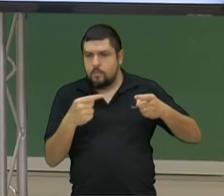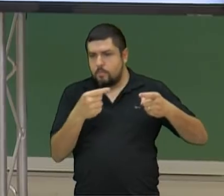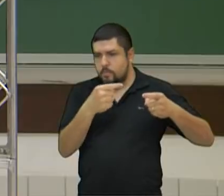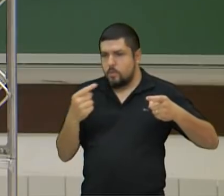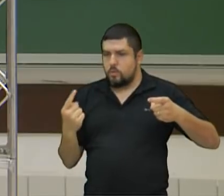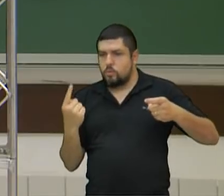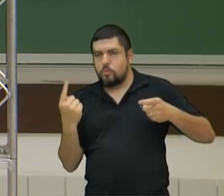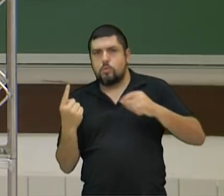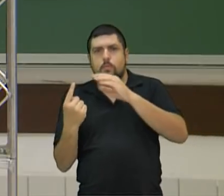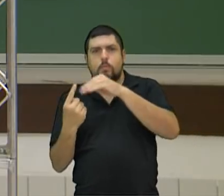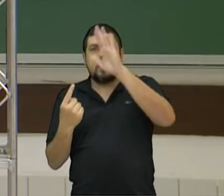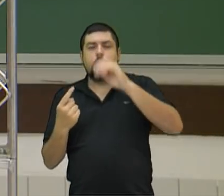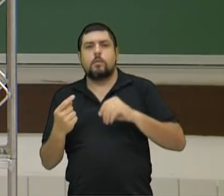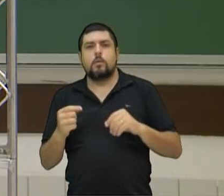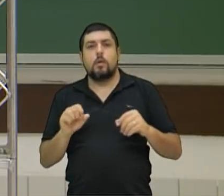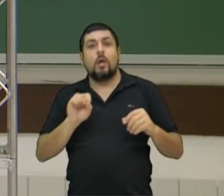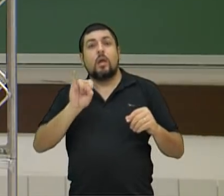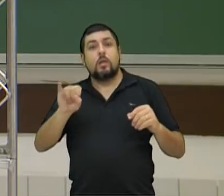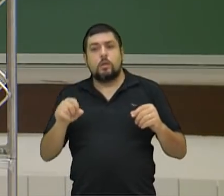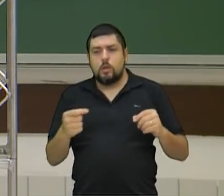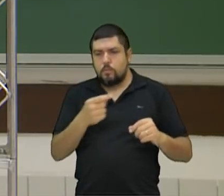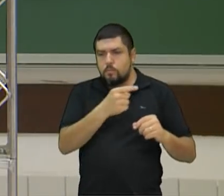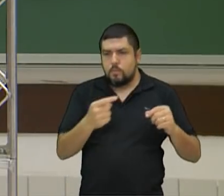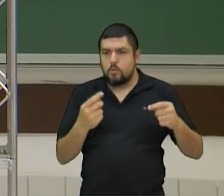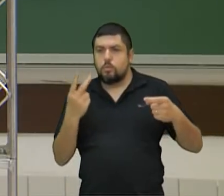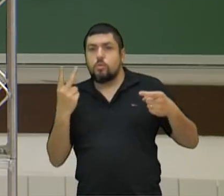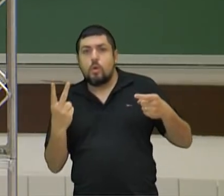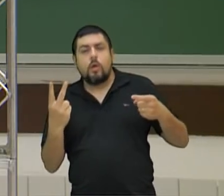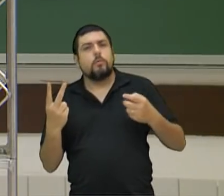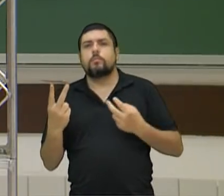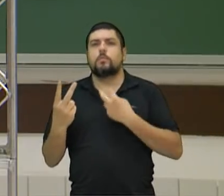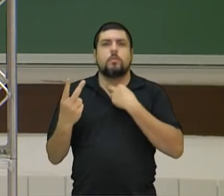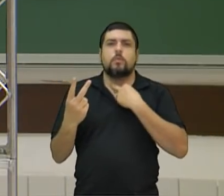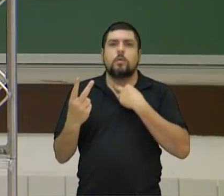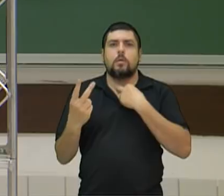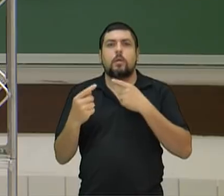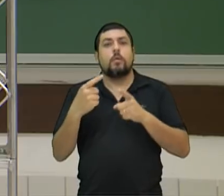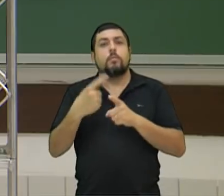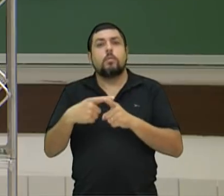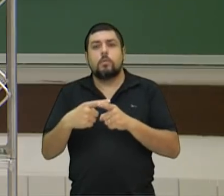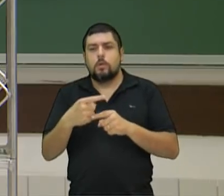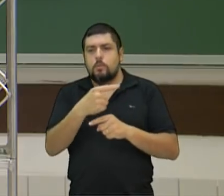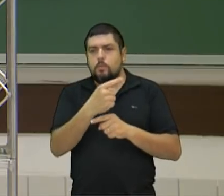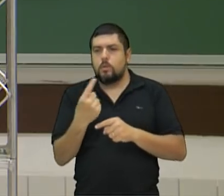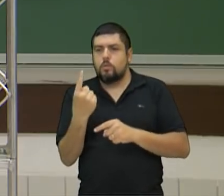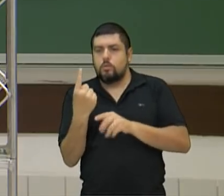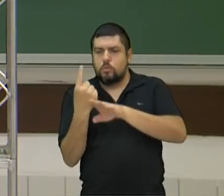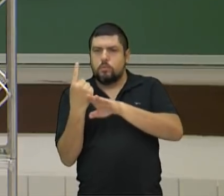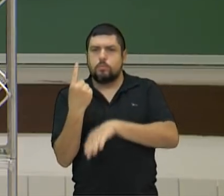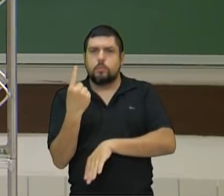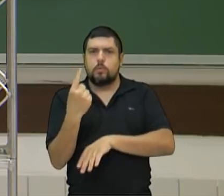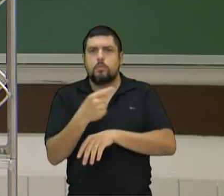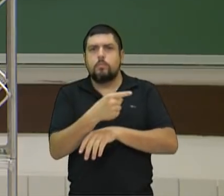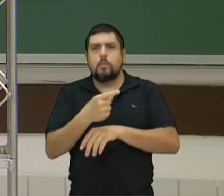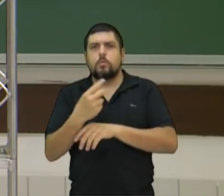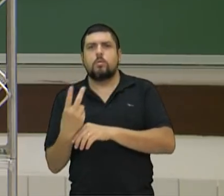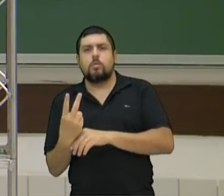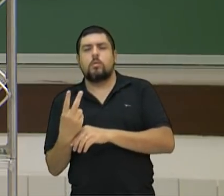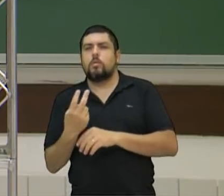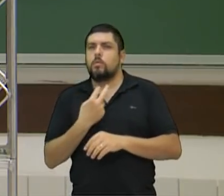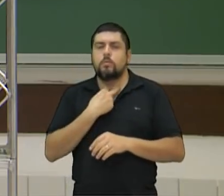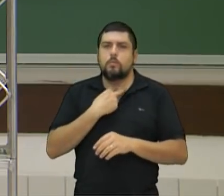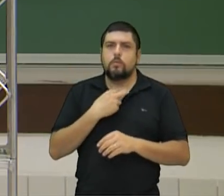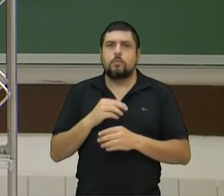por exemplo, menos 2, não pode, tá? Não pode, porque menos 2 mais 1 vai ficar menos 1, que é menor que zero e não maior, tá?